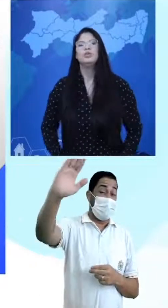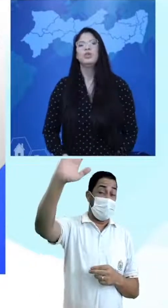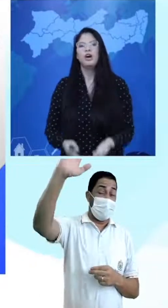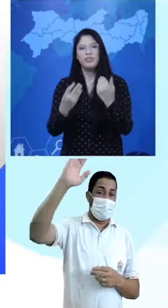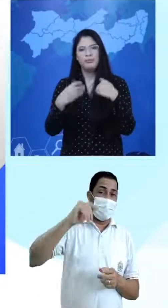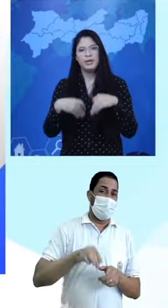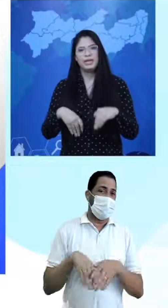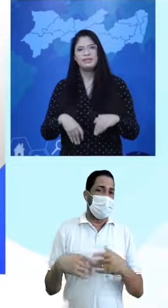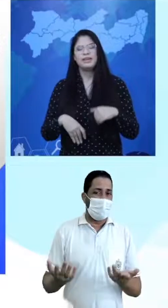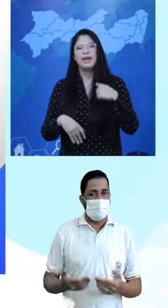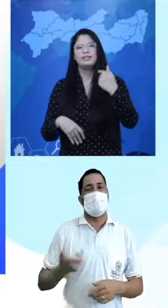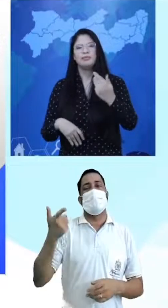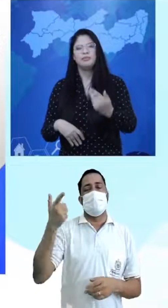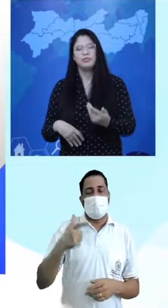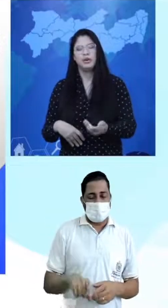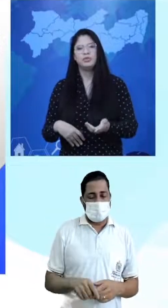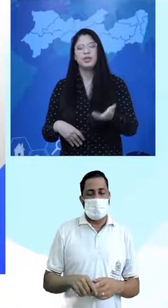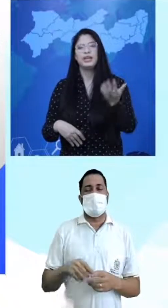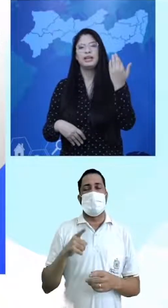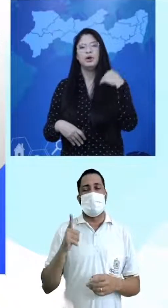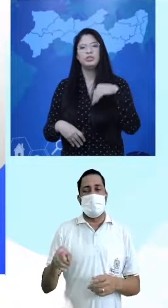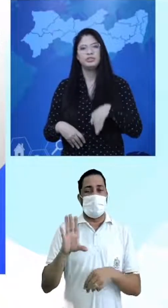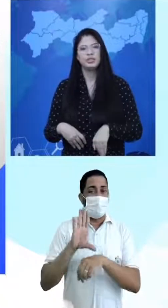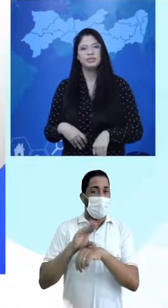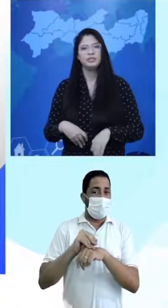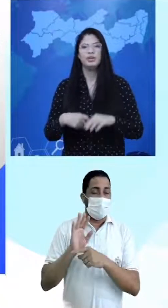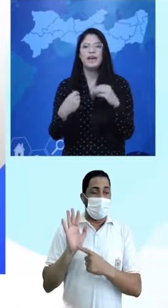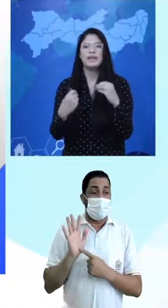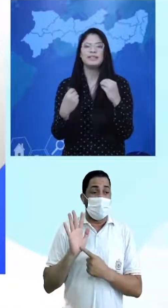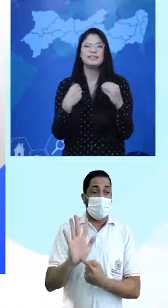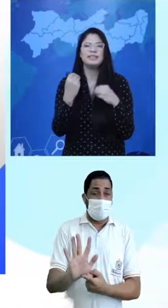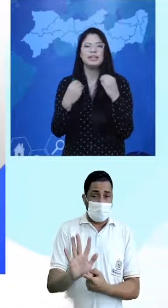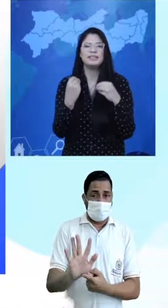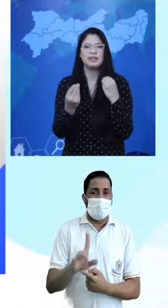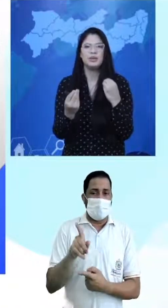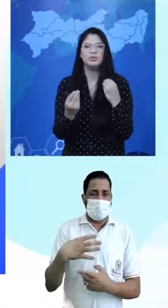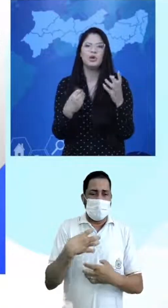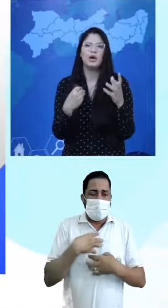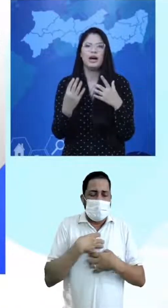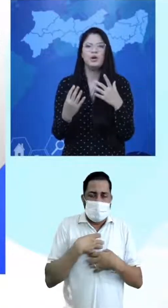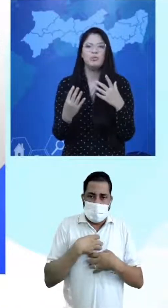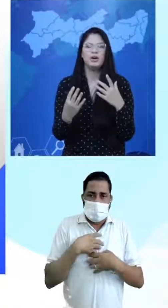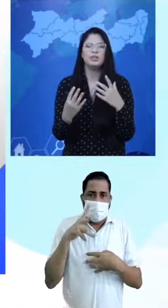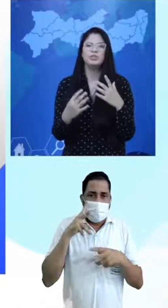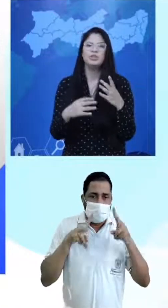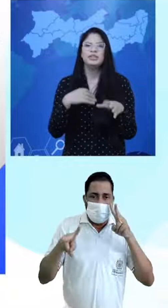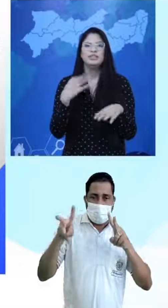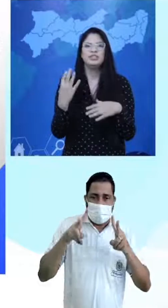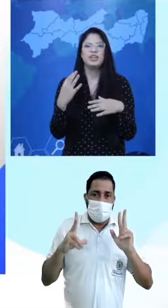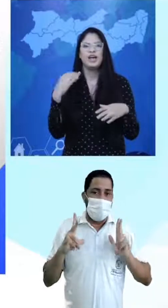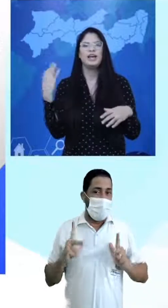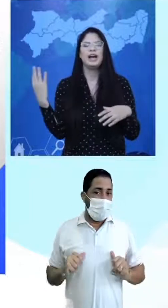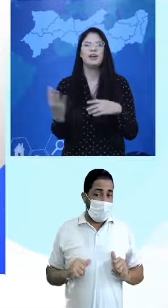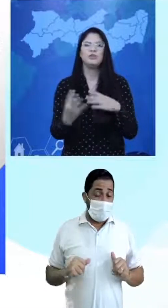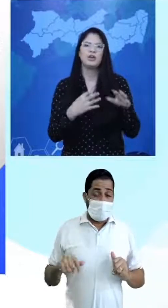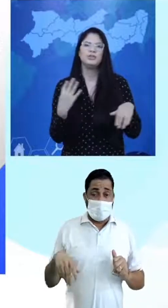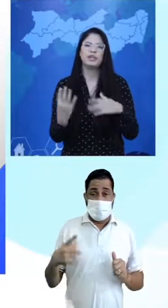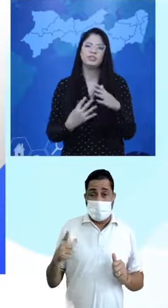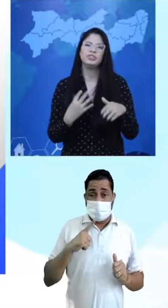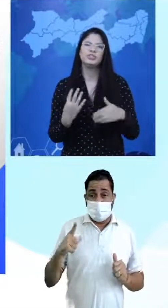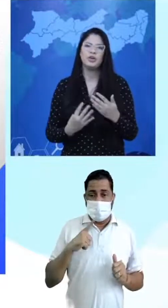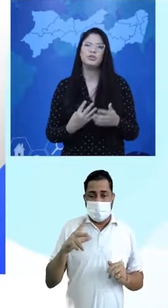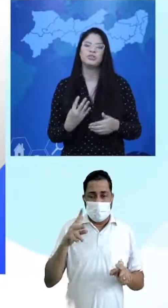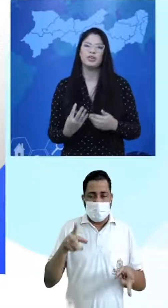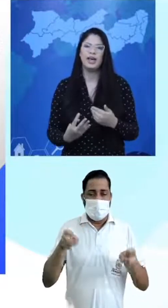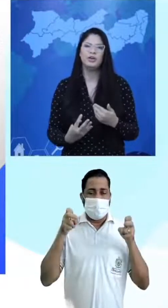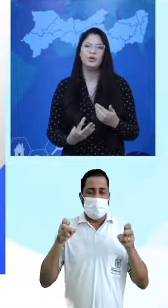Então, novamente, essa foto ela está mostrando essa sensação do olhar humano de enxergar os objetos que